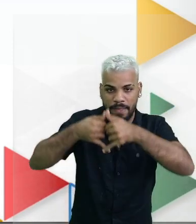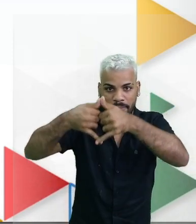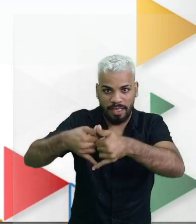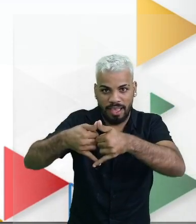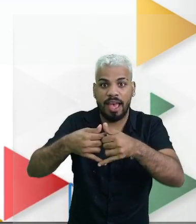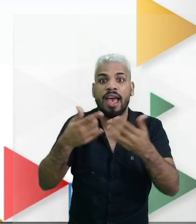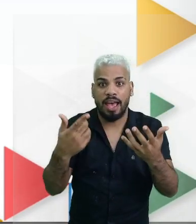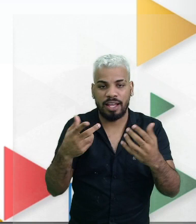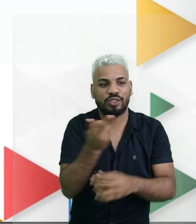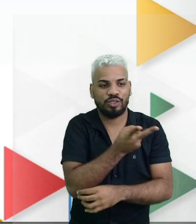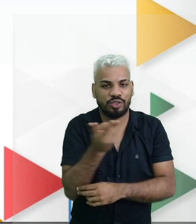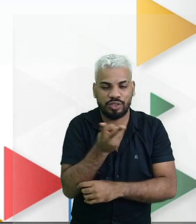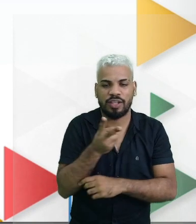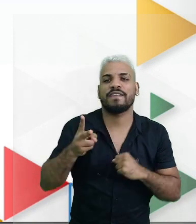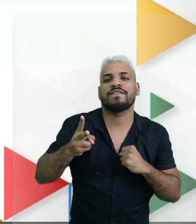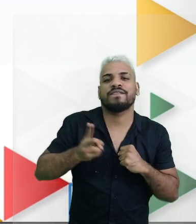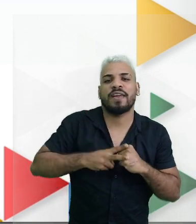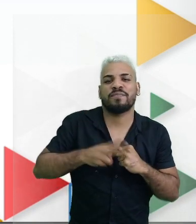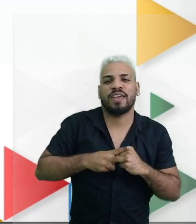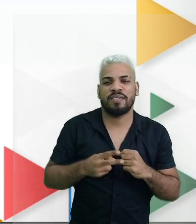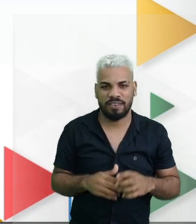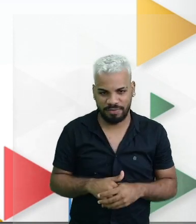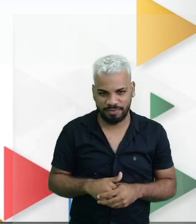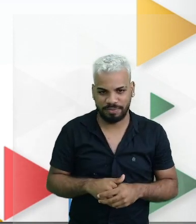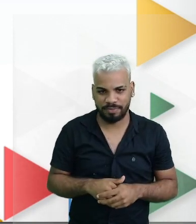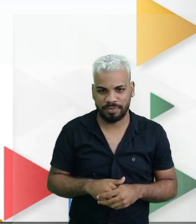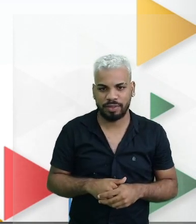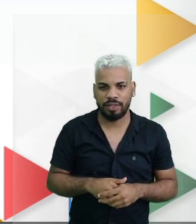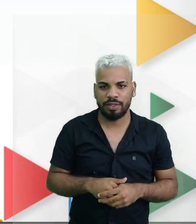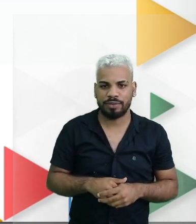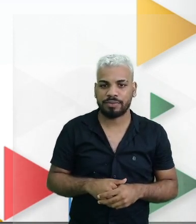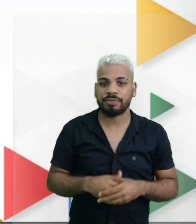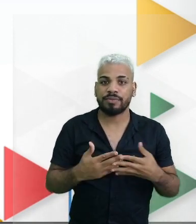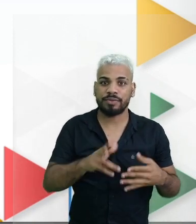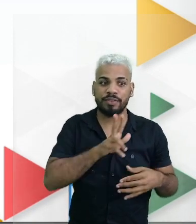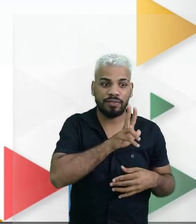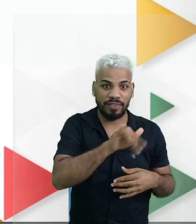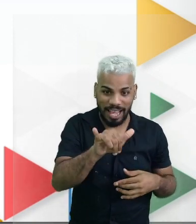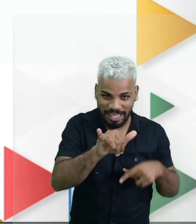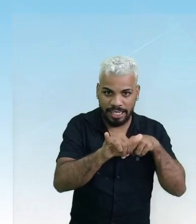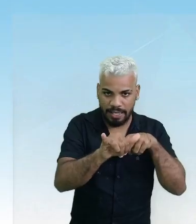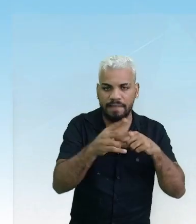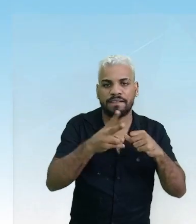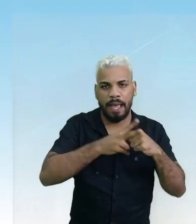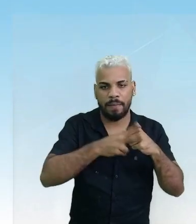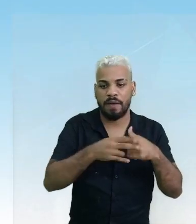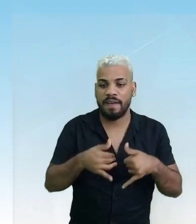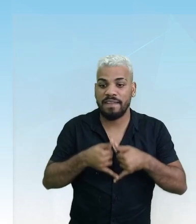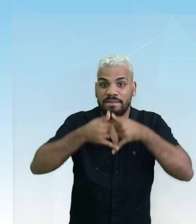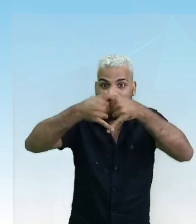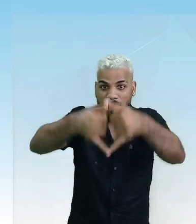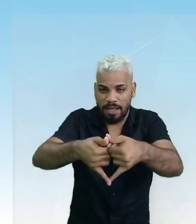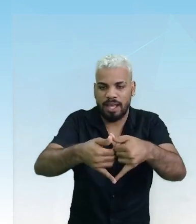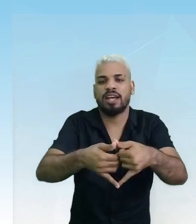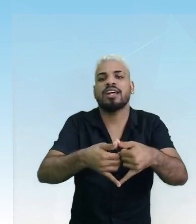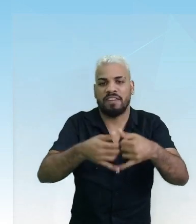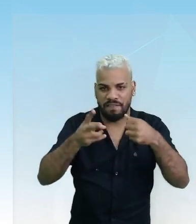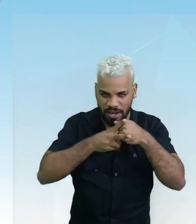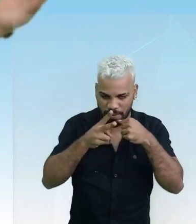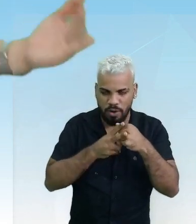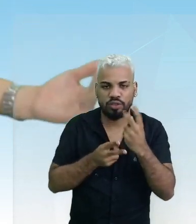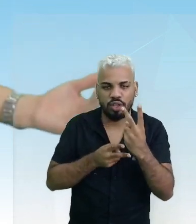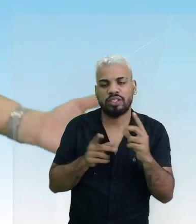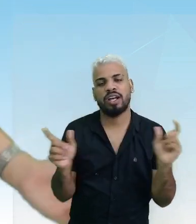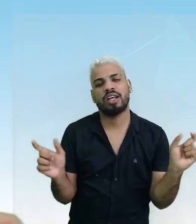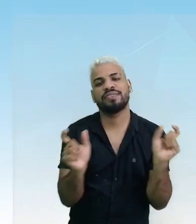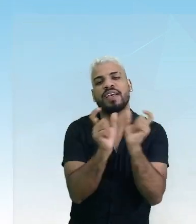trabalhos de estudantes brasileiros. Então, nesse caso, vai premiar é uma locução verbal, porque